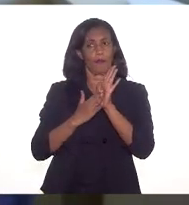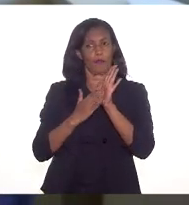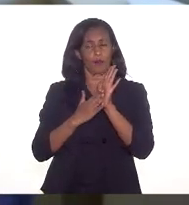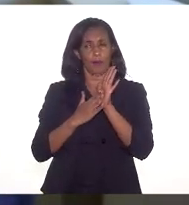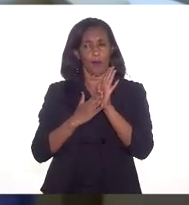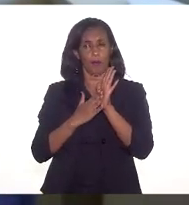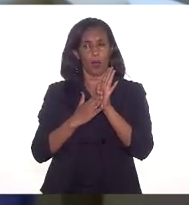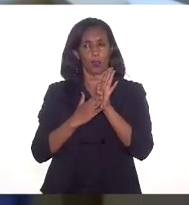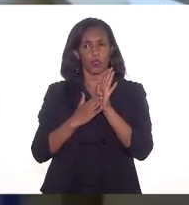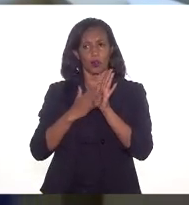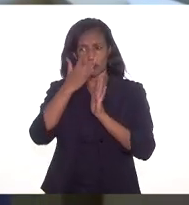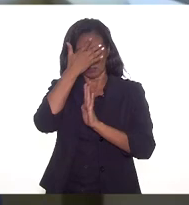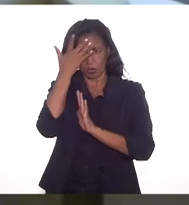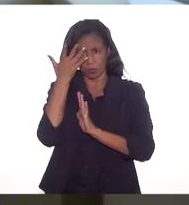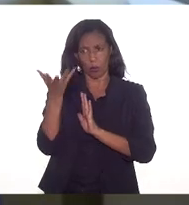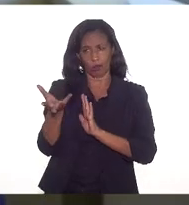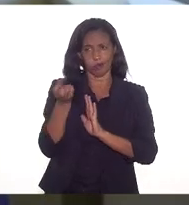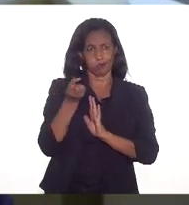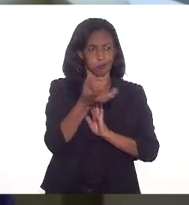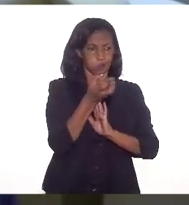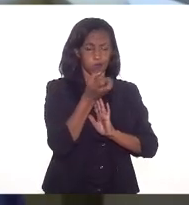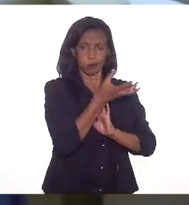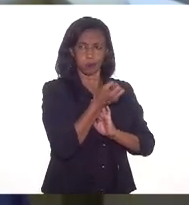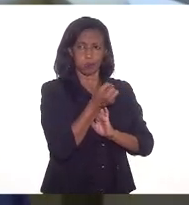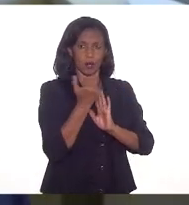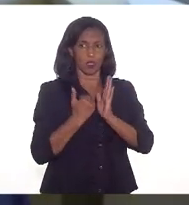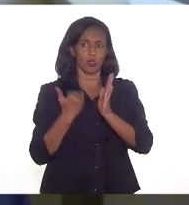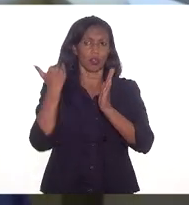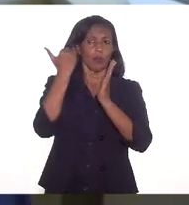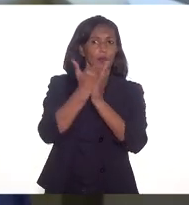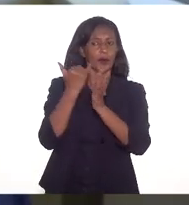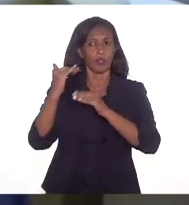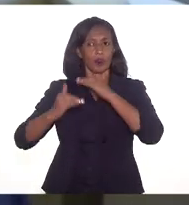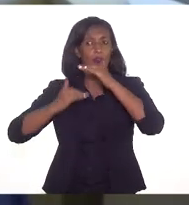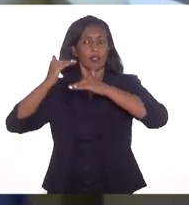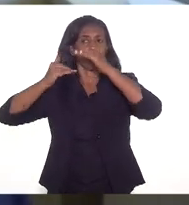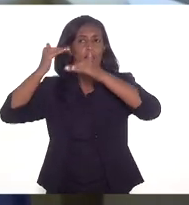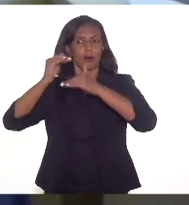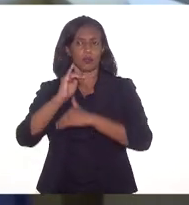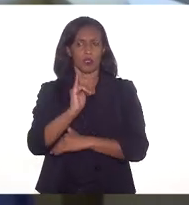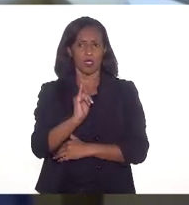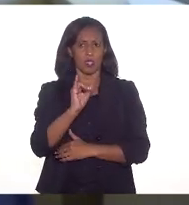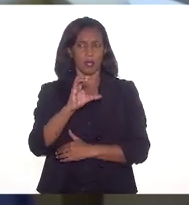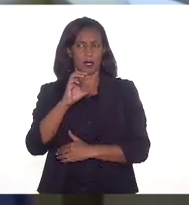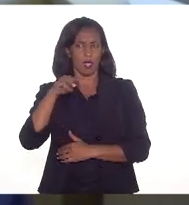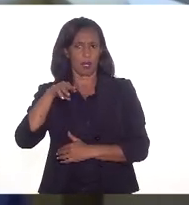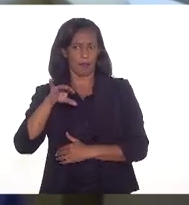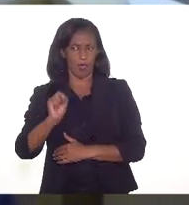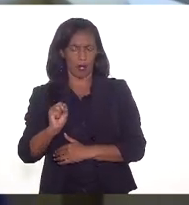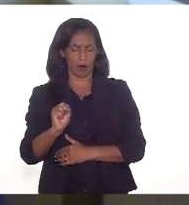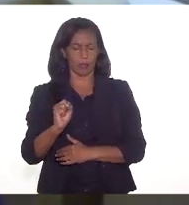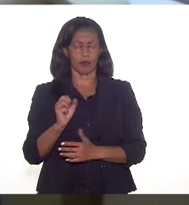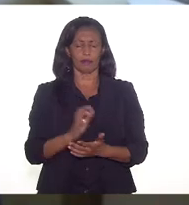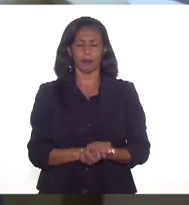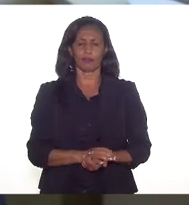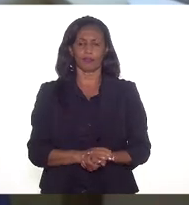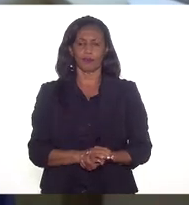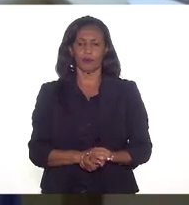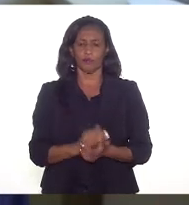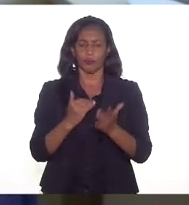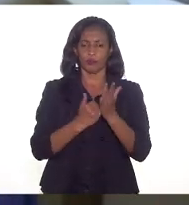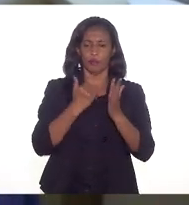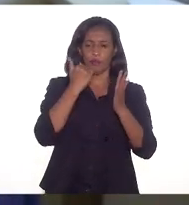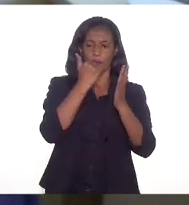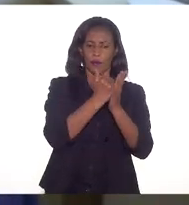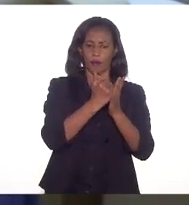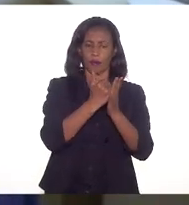dos beneficiados de aumento de crescimento de ICMS, de aumento